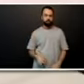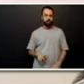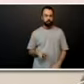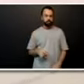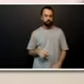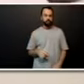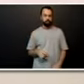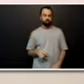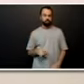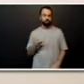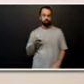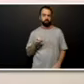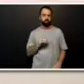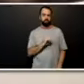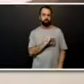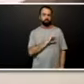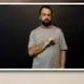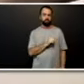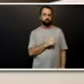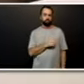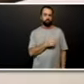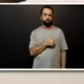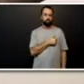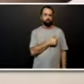Montreal, Canadá, mínima.